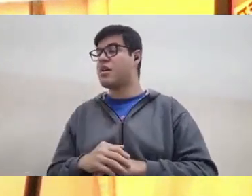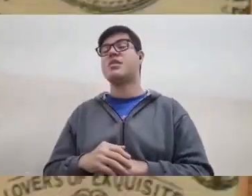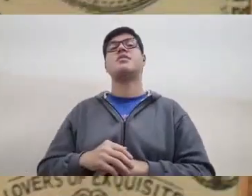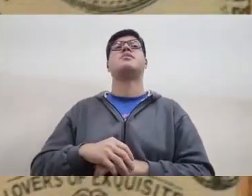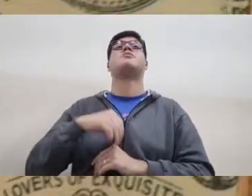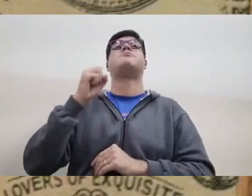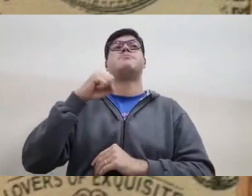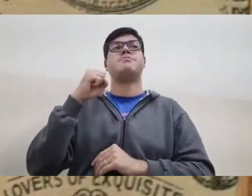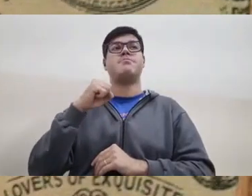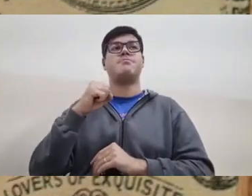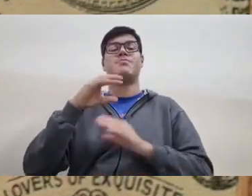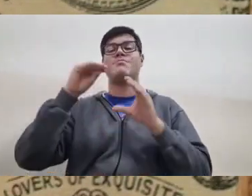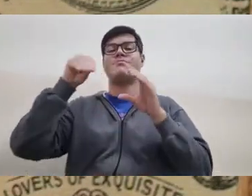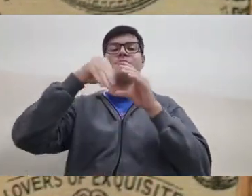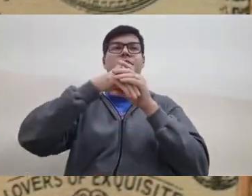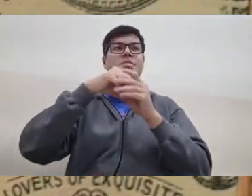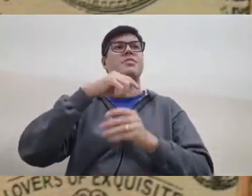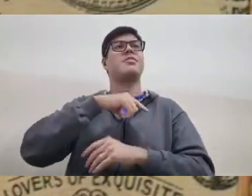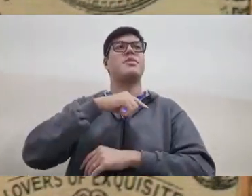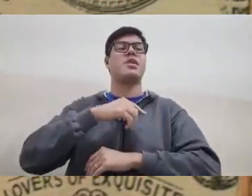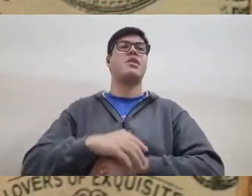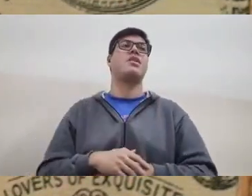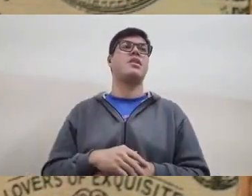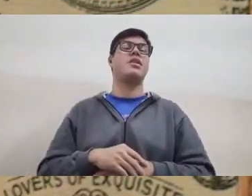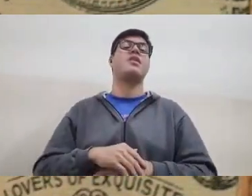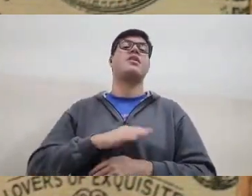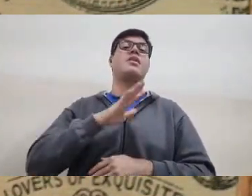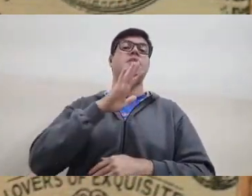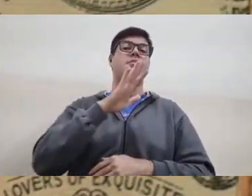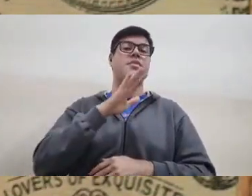eu sou lá dentro